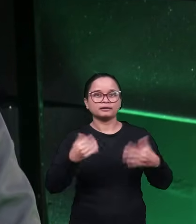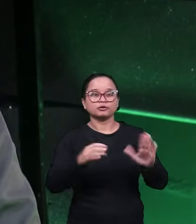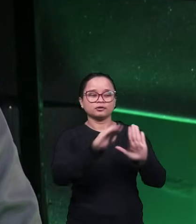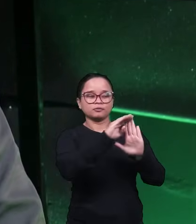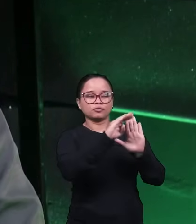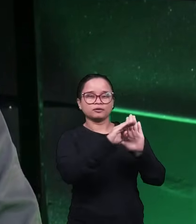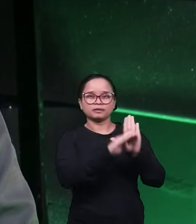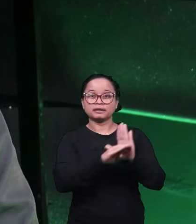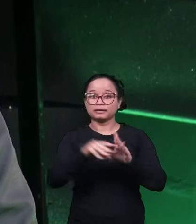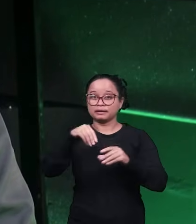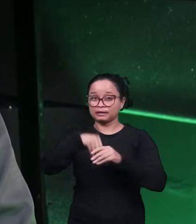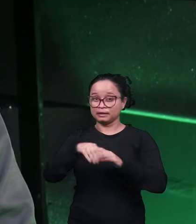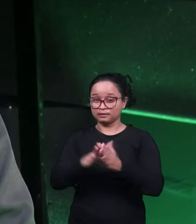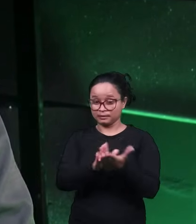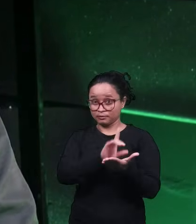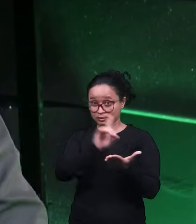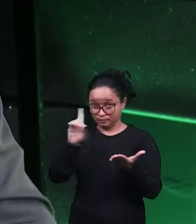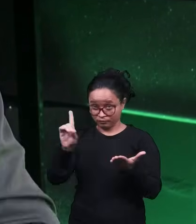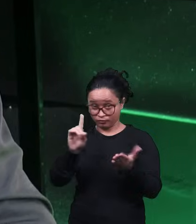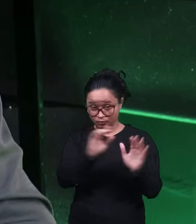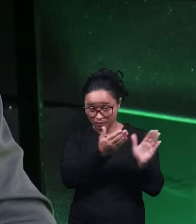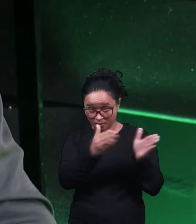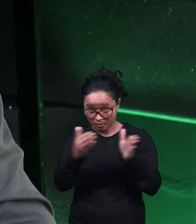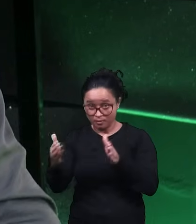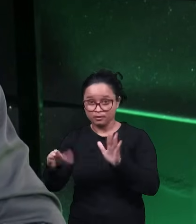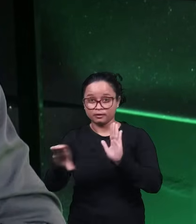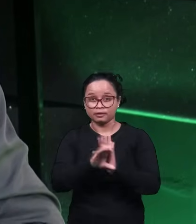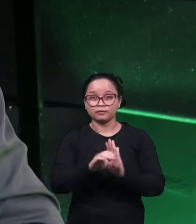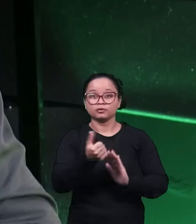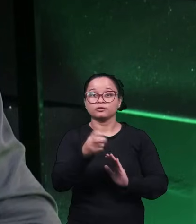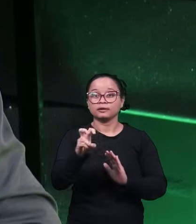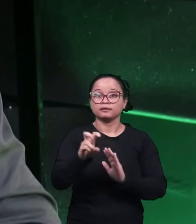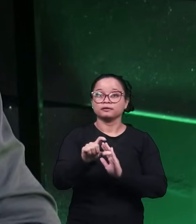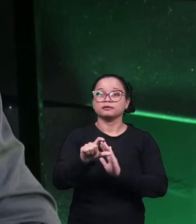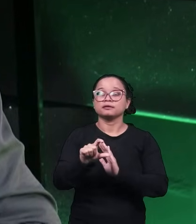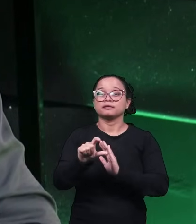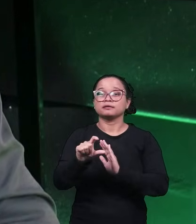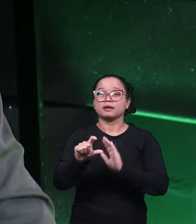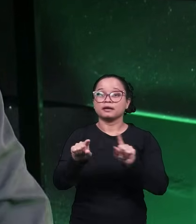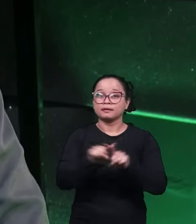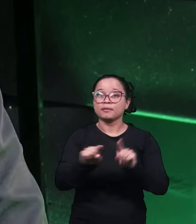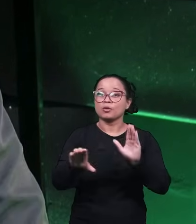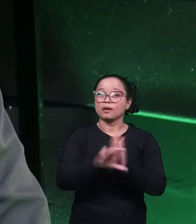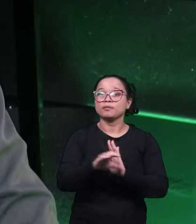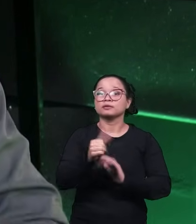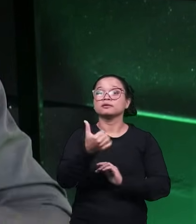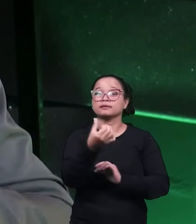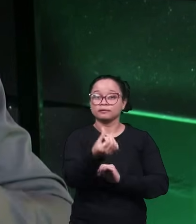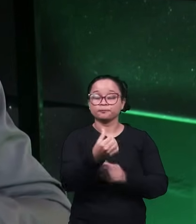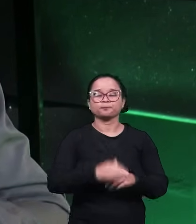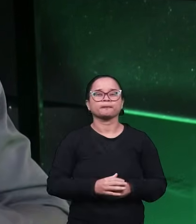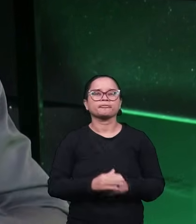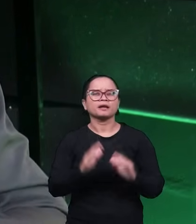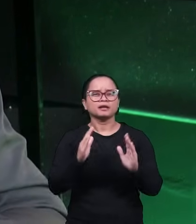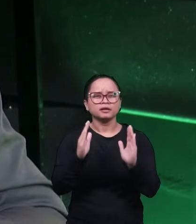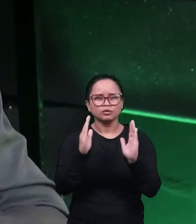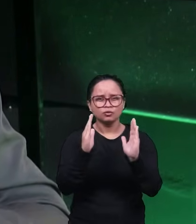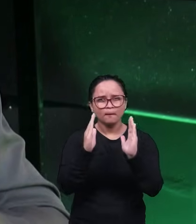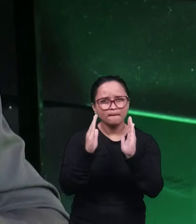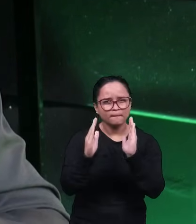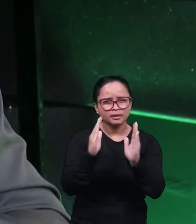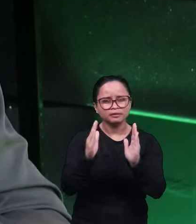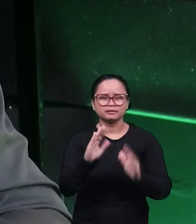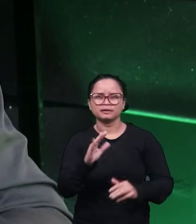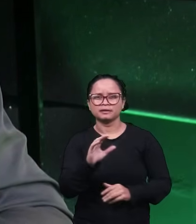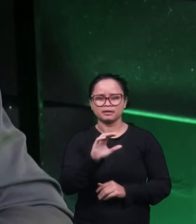Bíblia, mesmo que de maneira cronológica, os capítulos 15 e 16 de Gênesis. E o tempo ali, entre